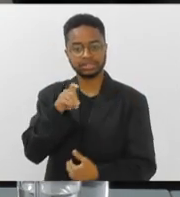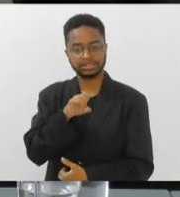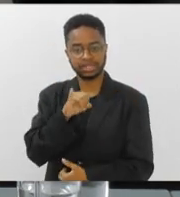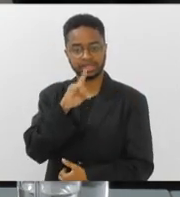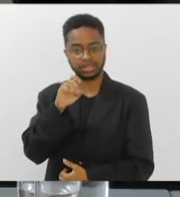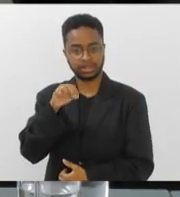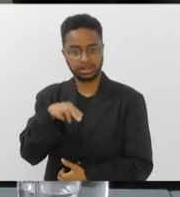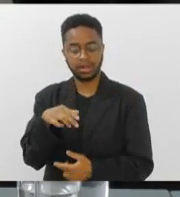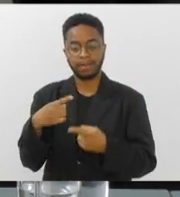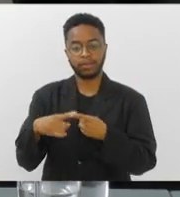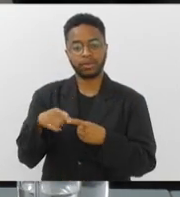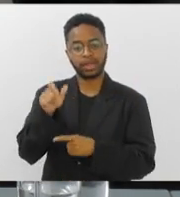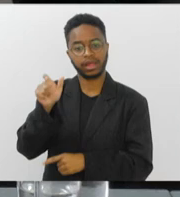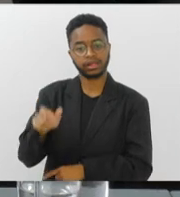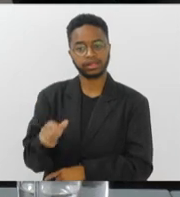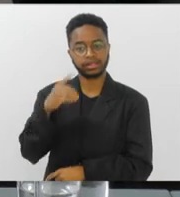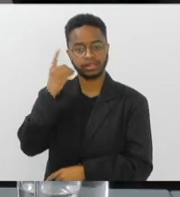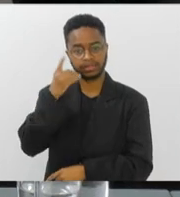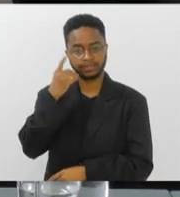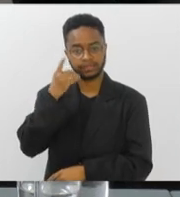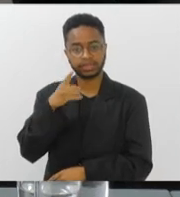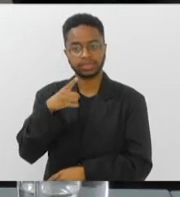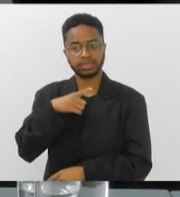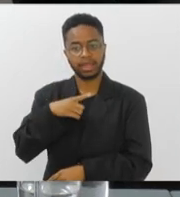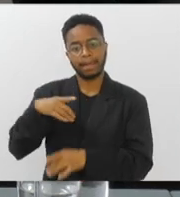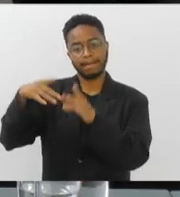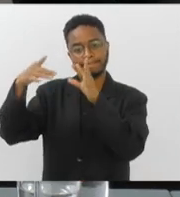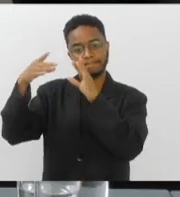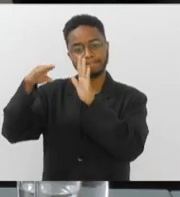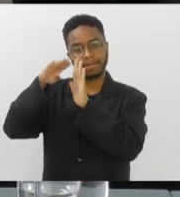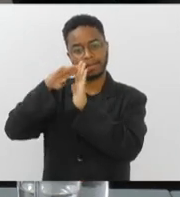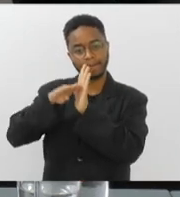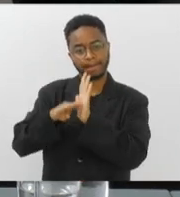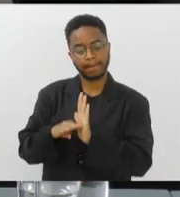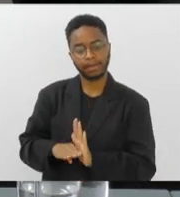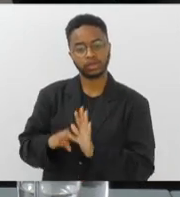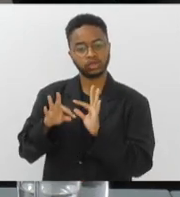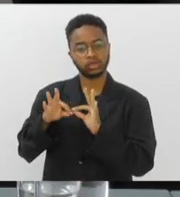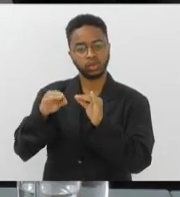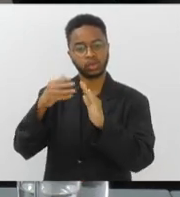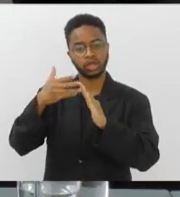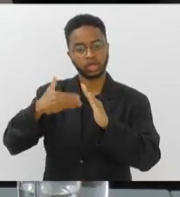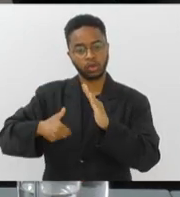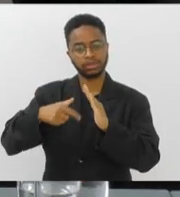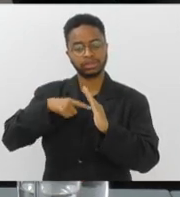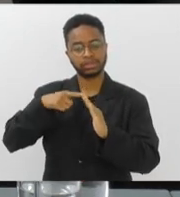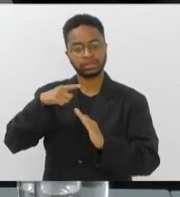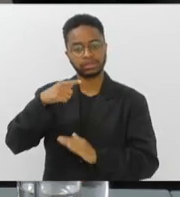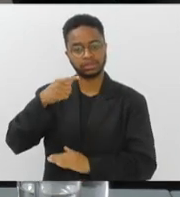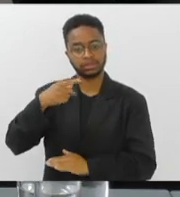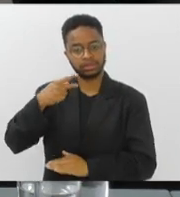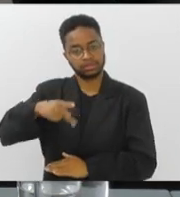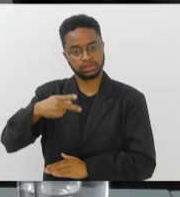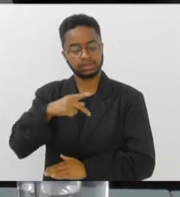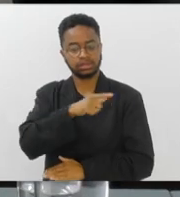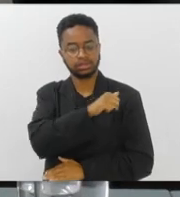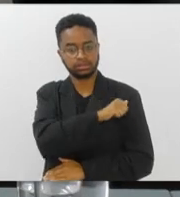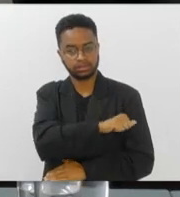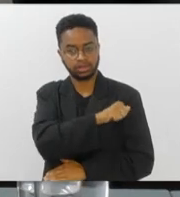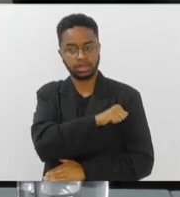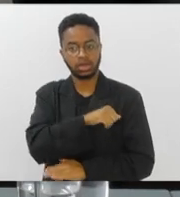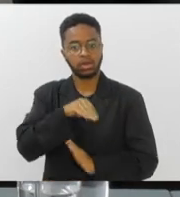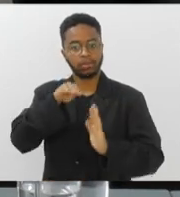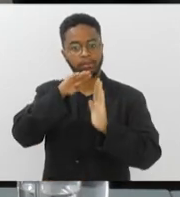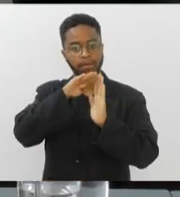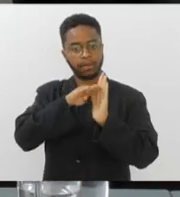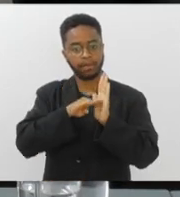deputada Zeidan pegou a relação de todos os quilombos existentes no Estado do Rio de Janeiro e, um a um, ele faz